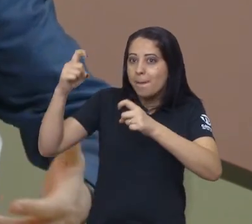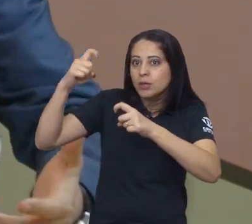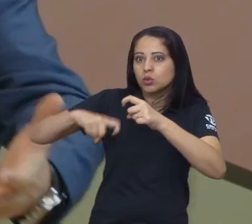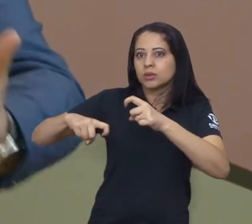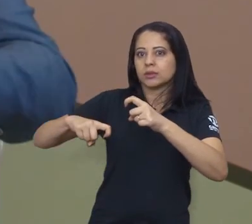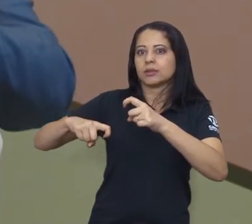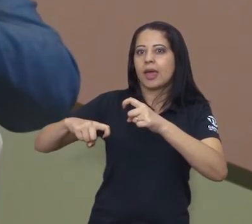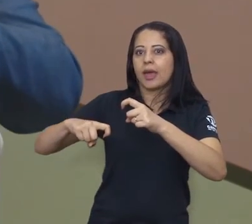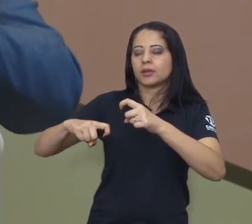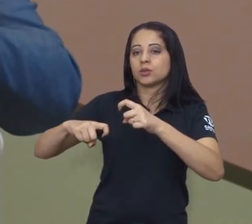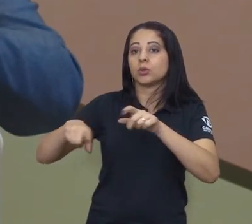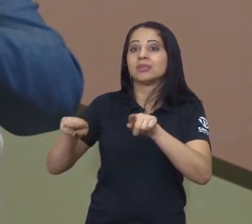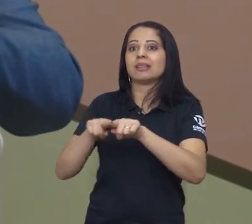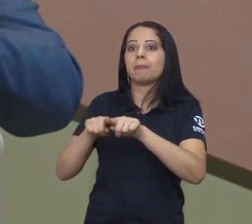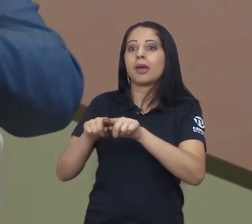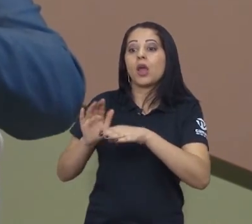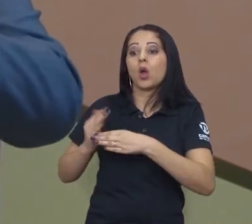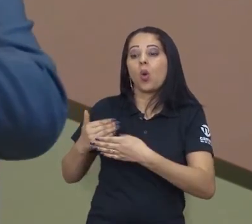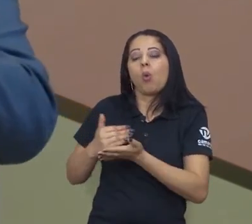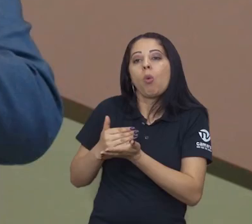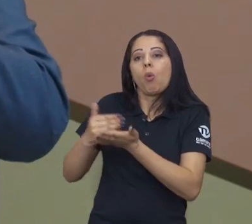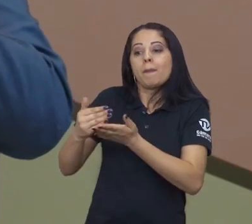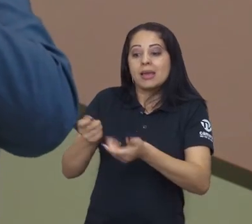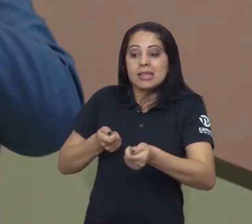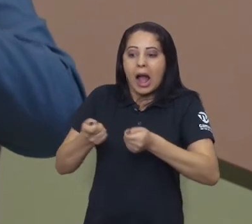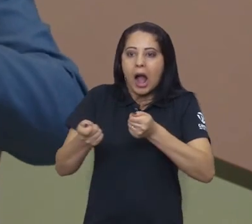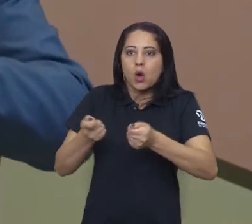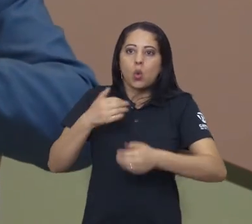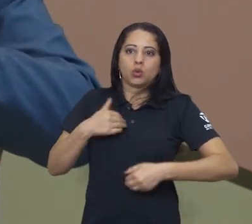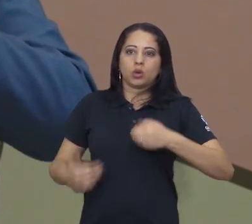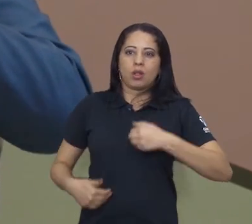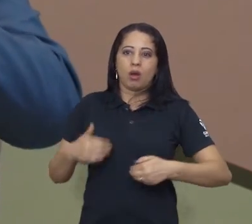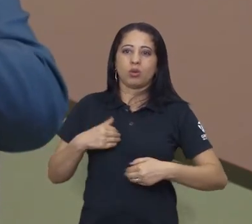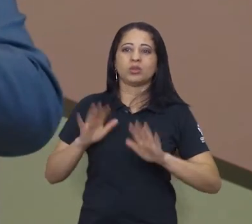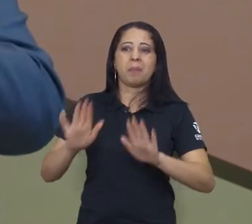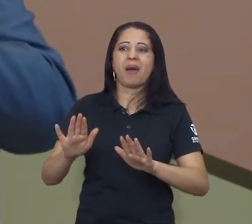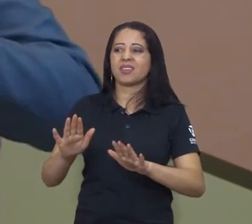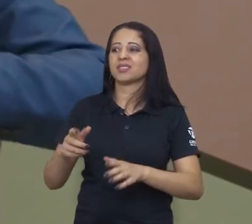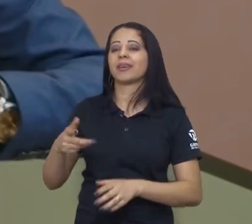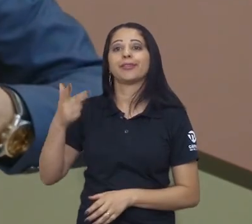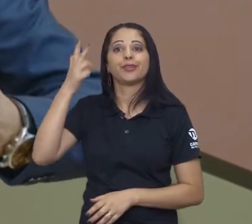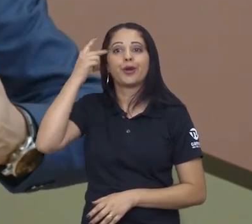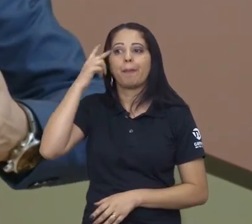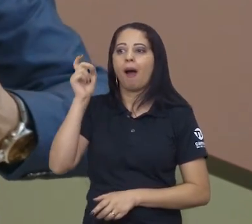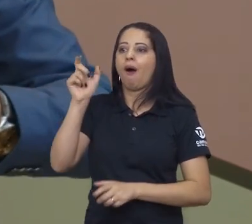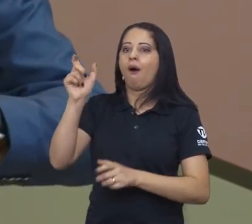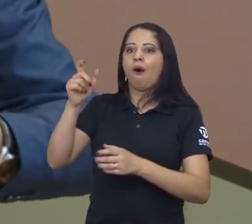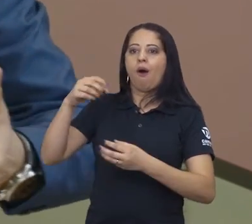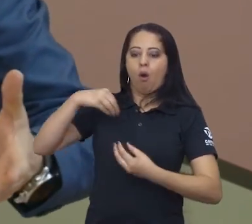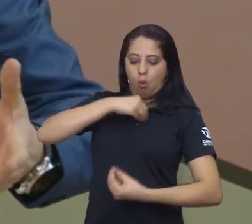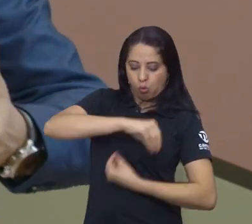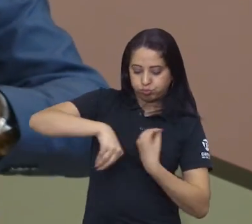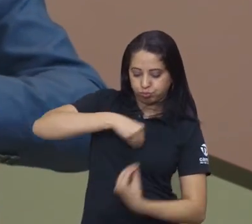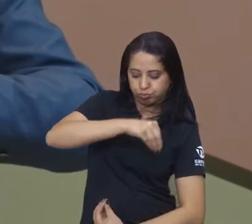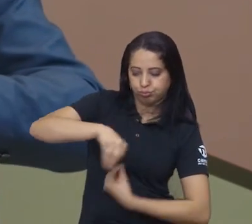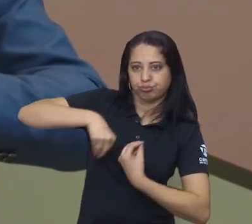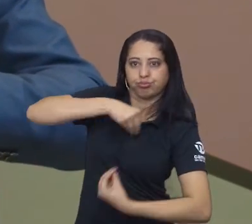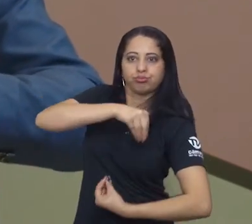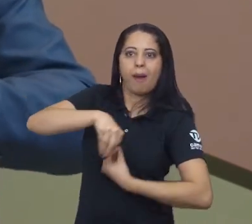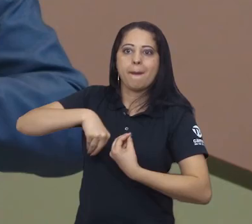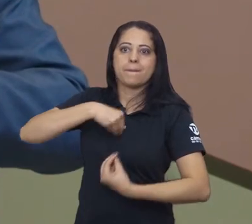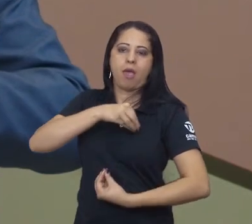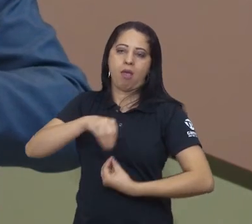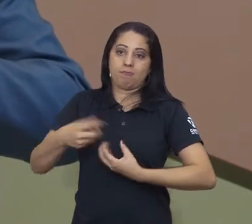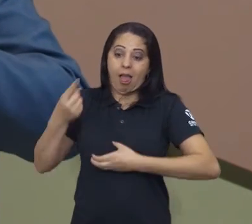eles ajudaram Esse controle Uhum mas o ser humano ele vai bagunçando a vida e esses hormônios é que vão mantendo a gente